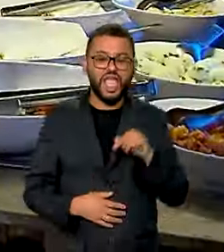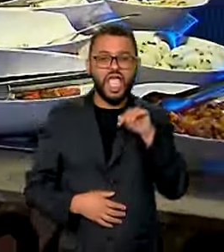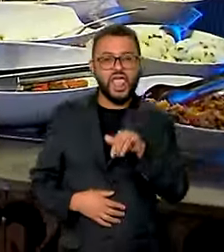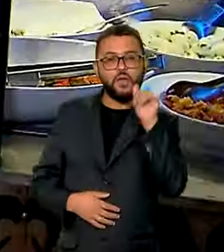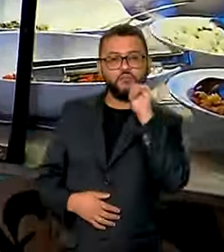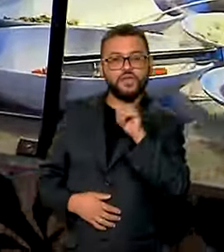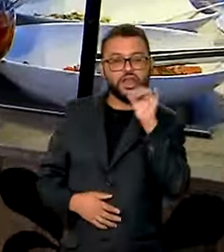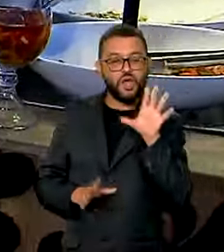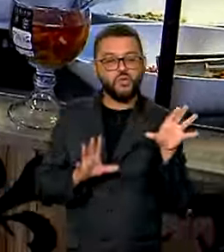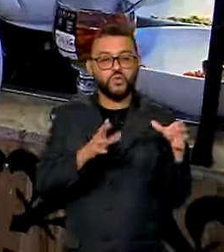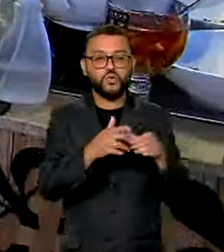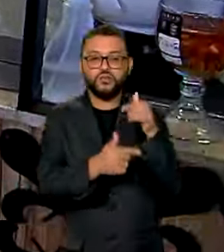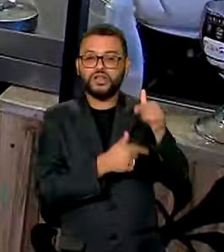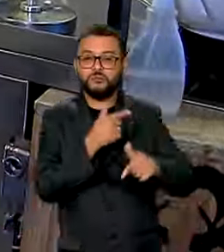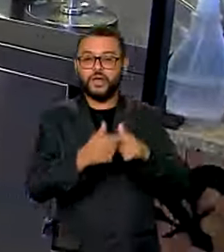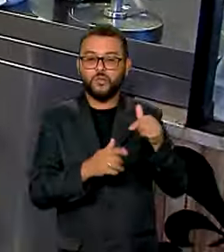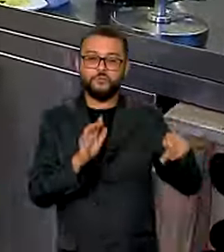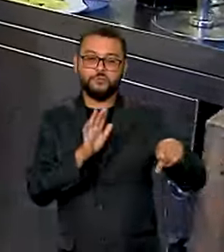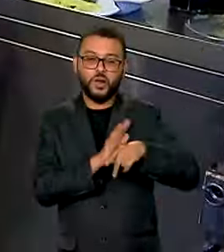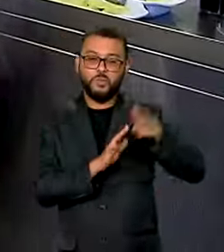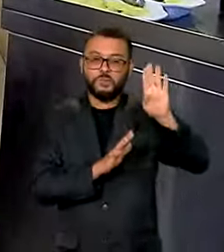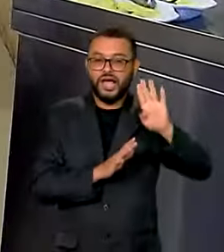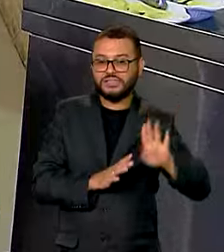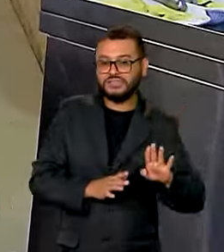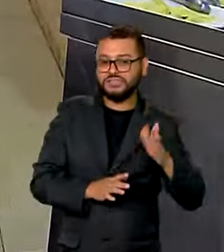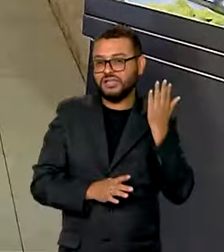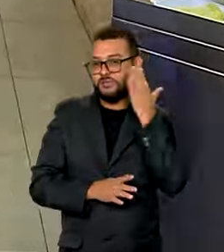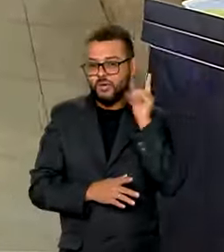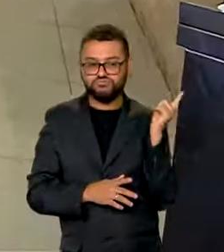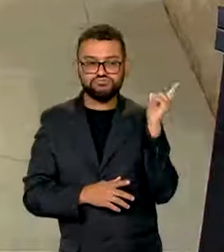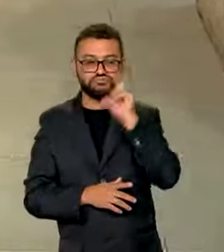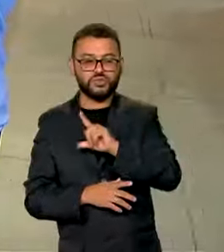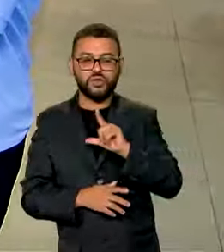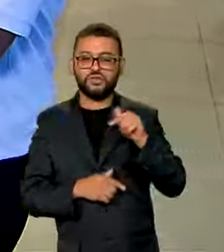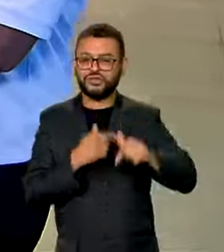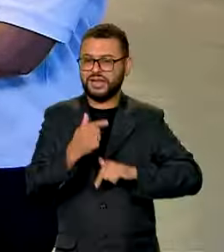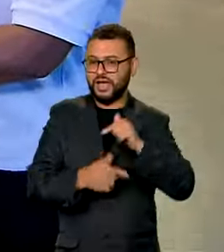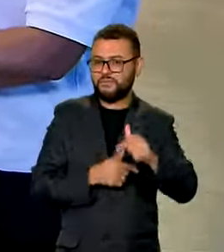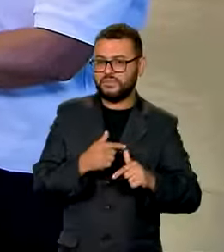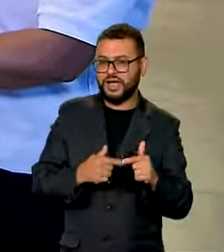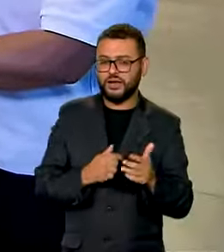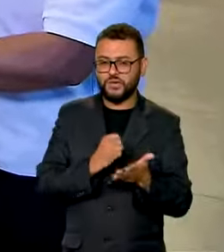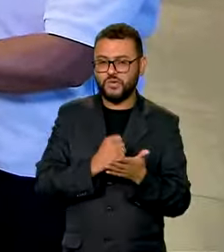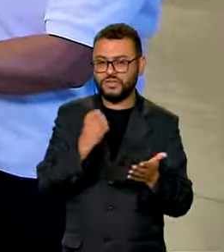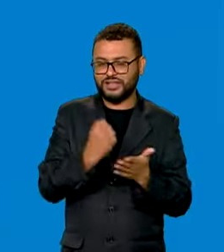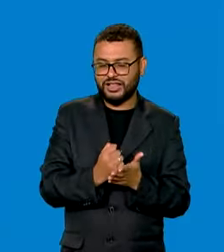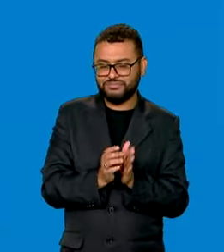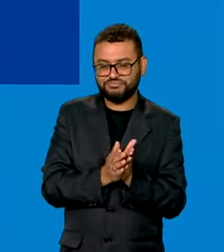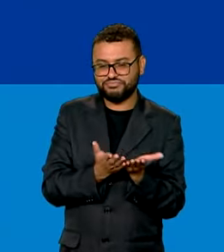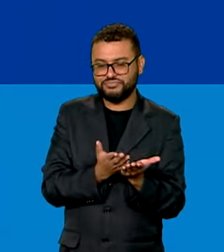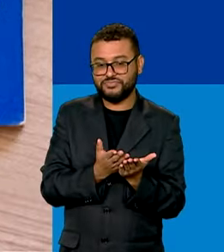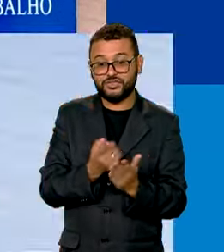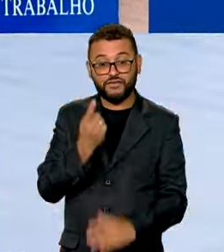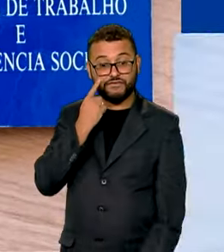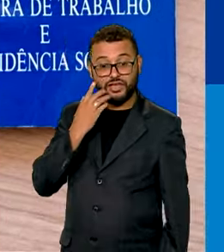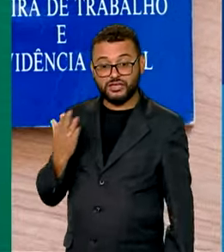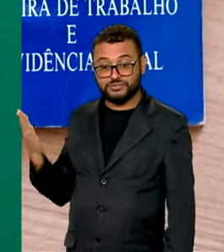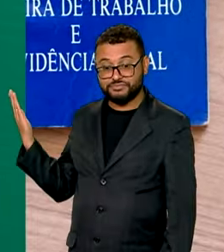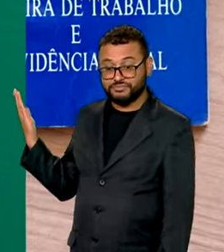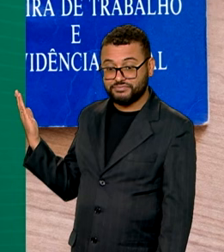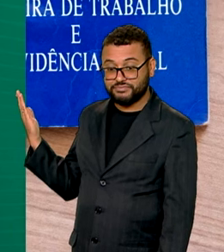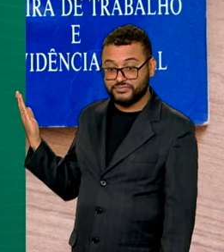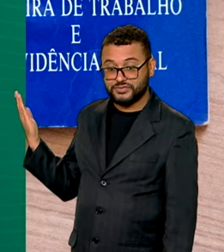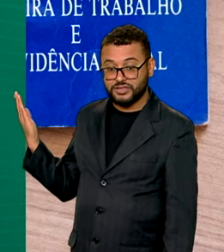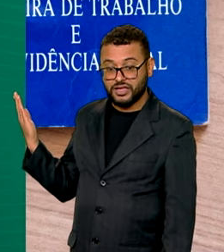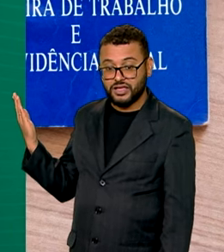faz parte do grupo de trabalhadores brasileiros que conquistou um emprego com carteira assinada no mês de junho. Números do CAGED mostram